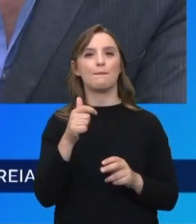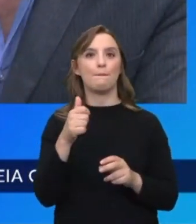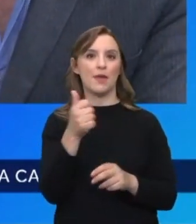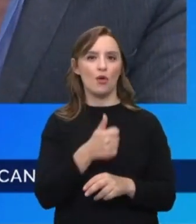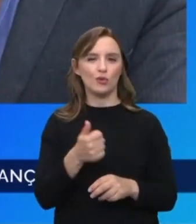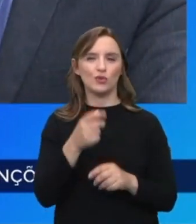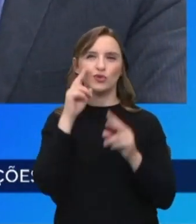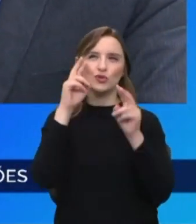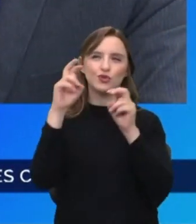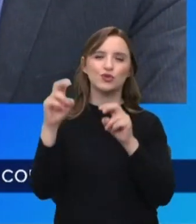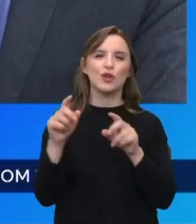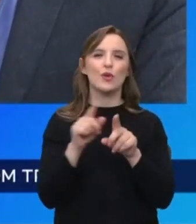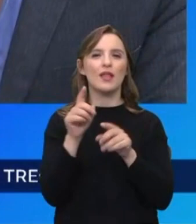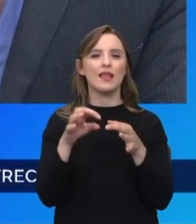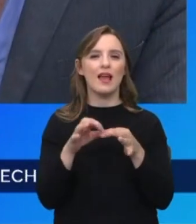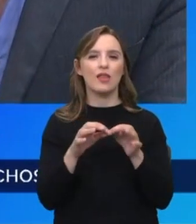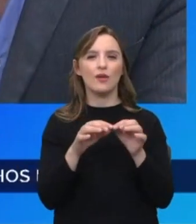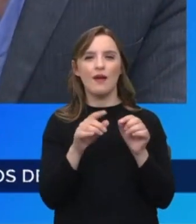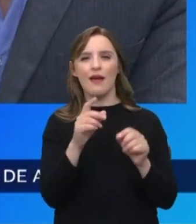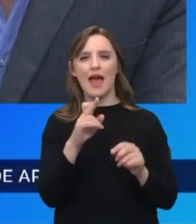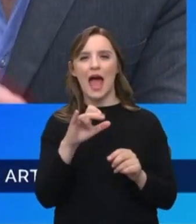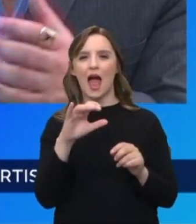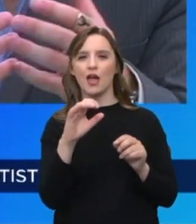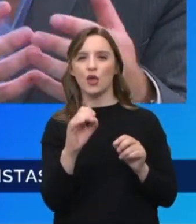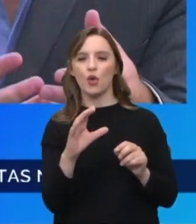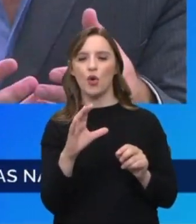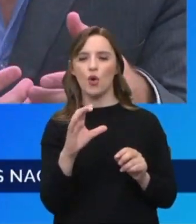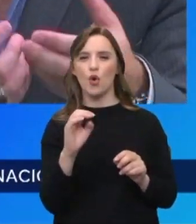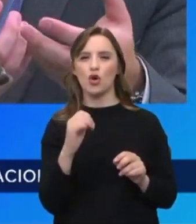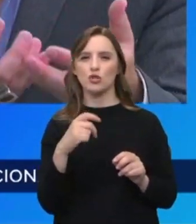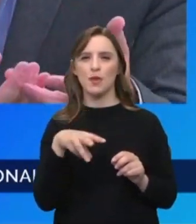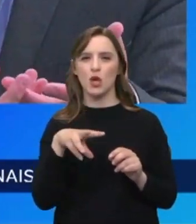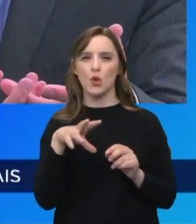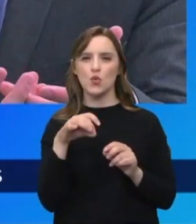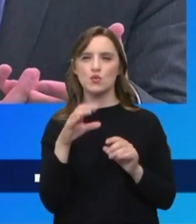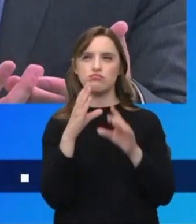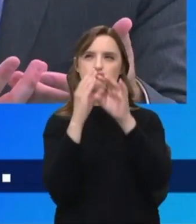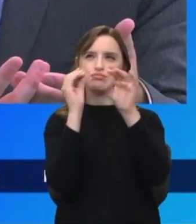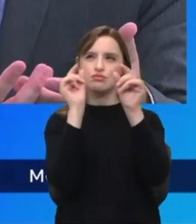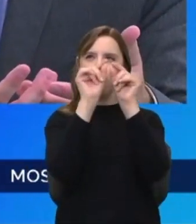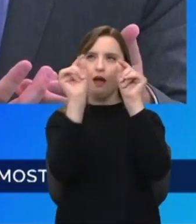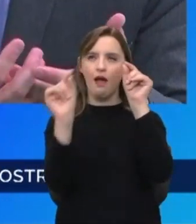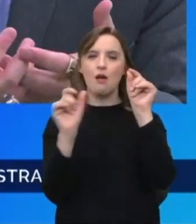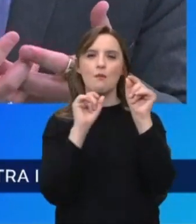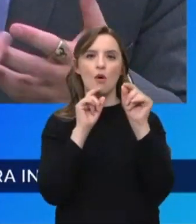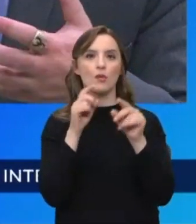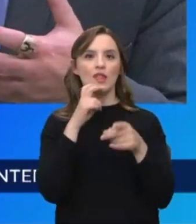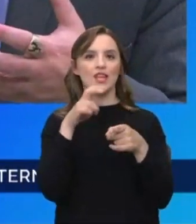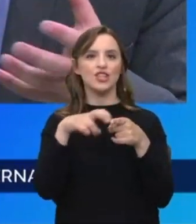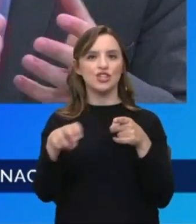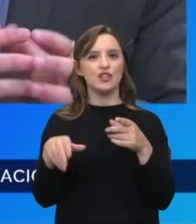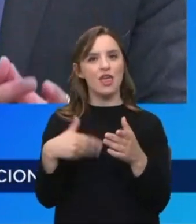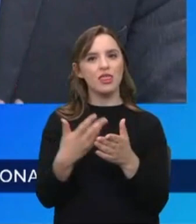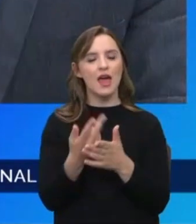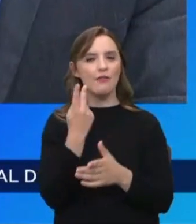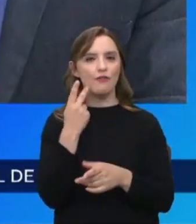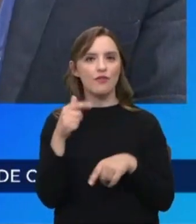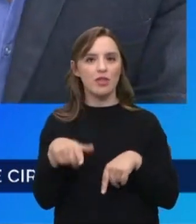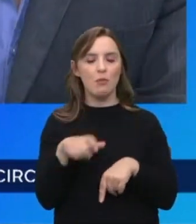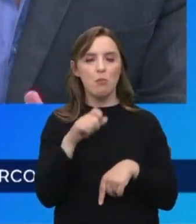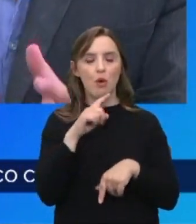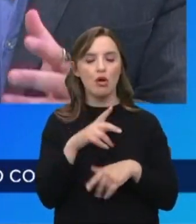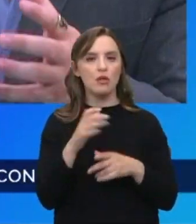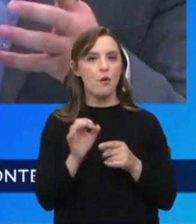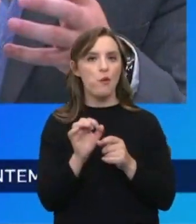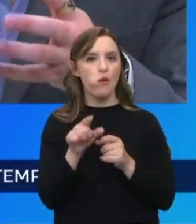importância dos raios cósmicos e a maneira como essa energia também pode ter contribuído para a vida na Terra. E